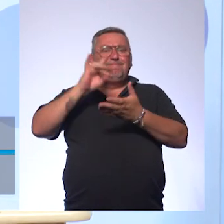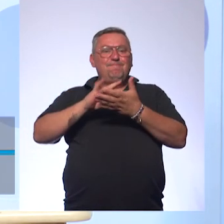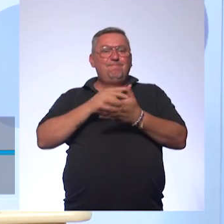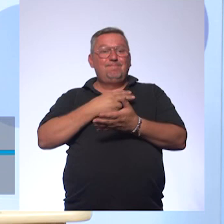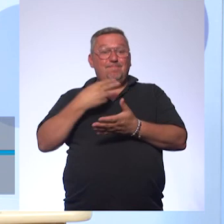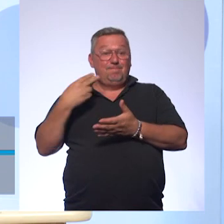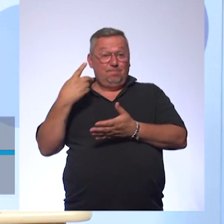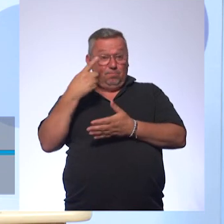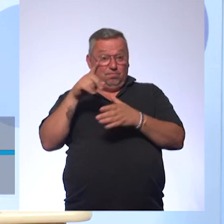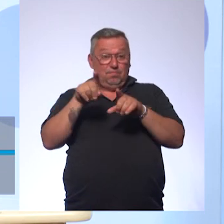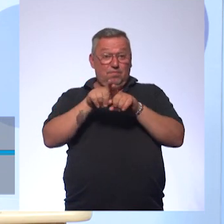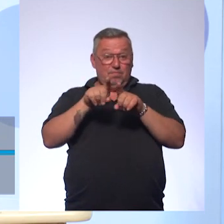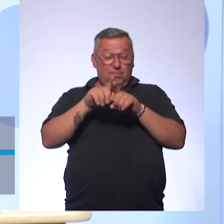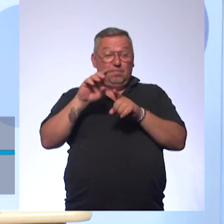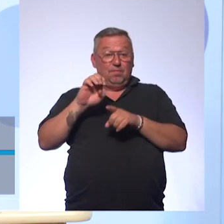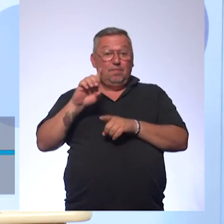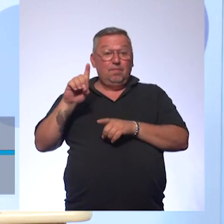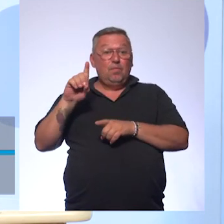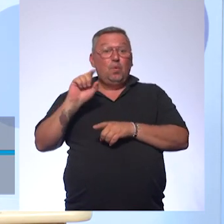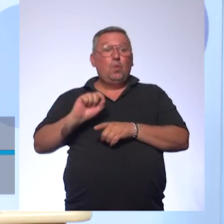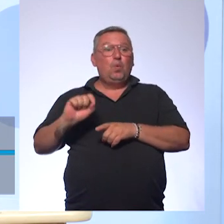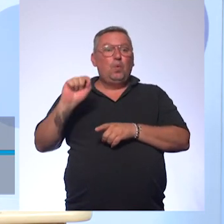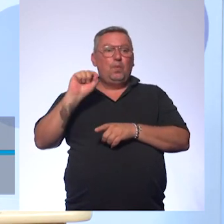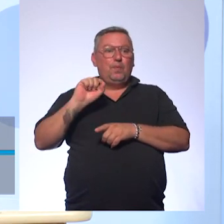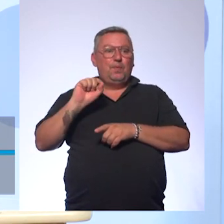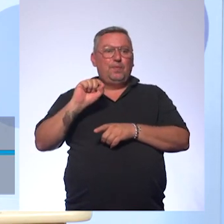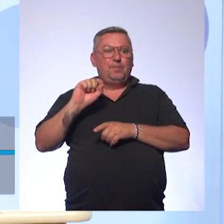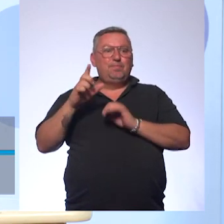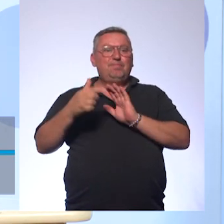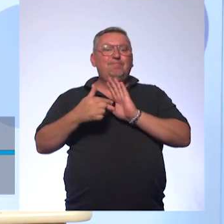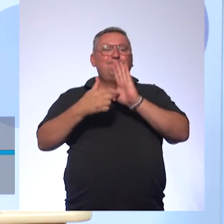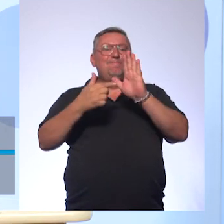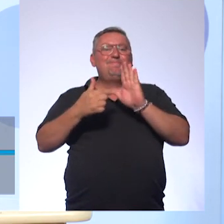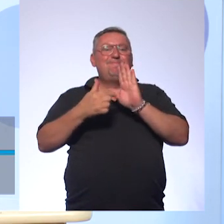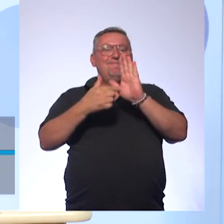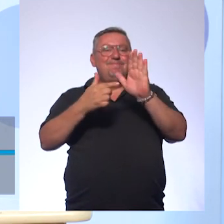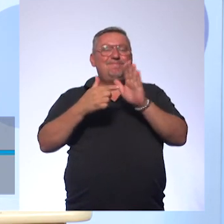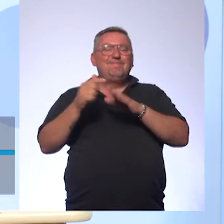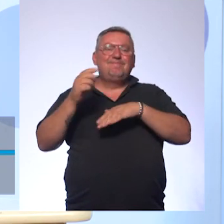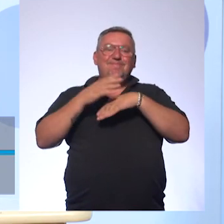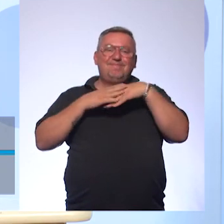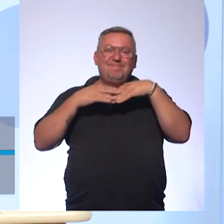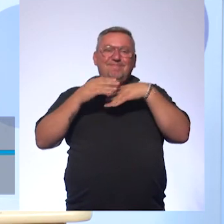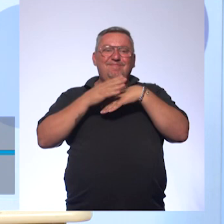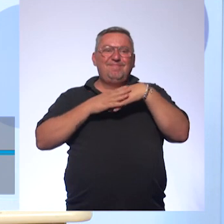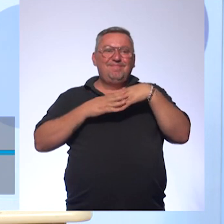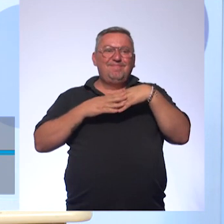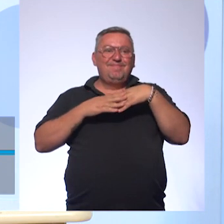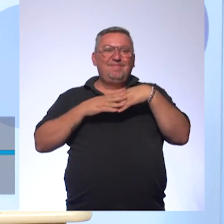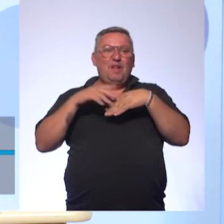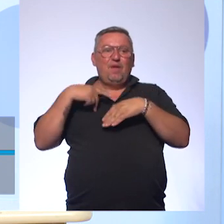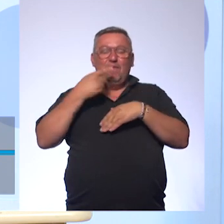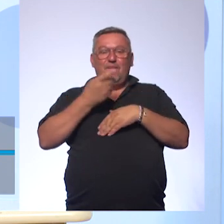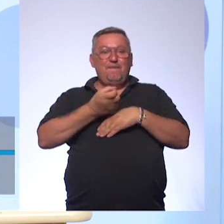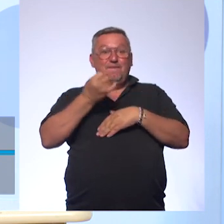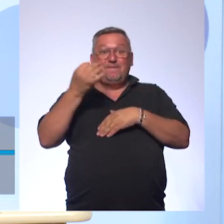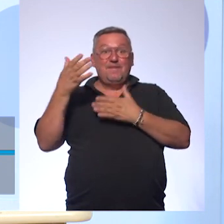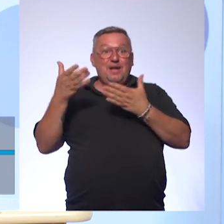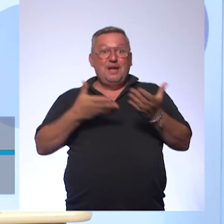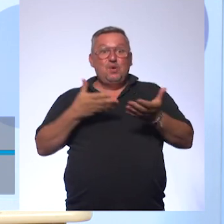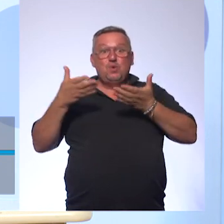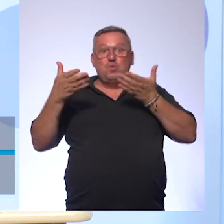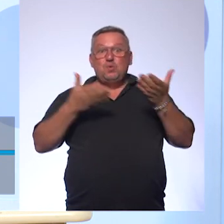mais. A gente está aqui num sofrimento junto com vocês. A gente está indo aí para, sei lá, 8 meses. 8 meses aí